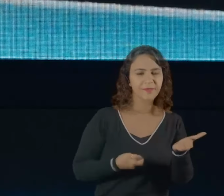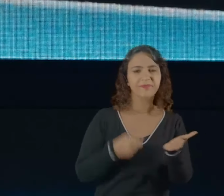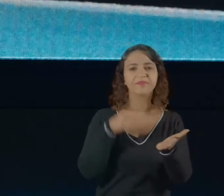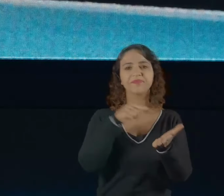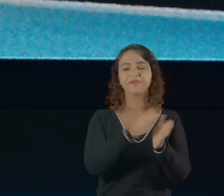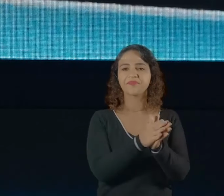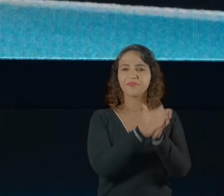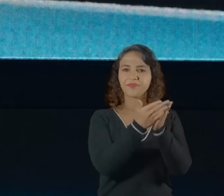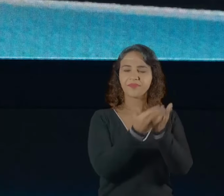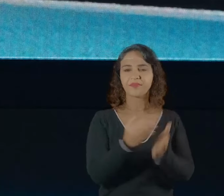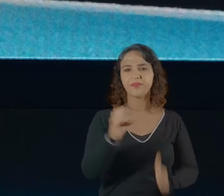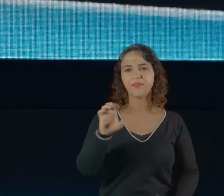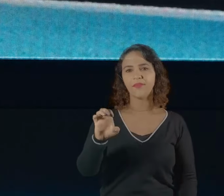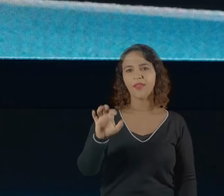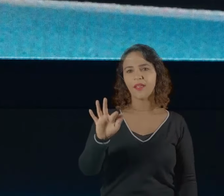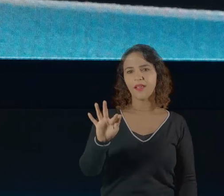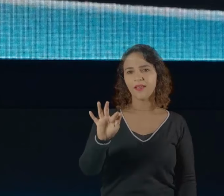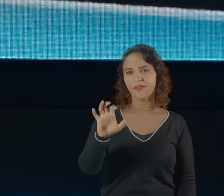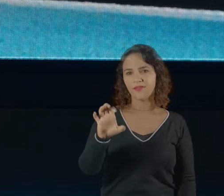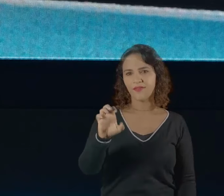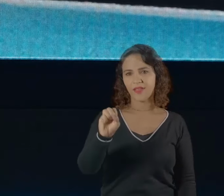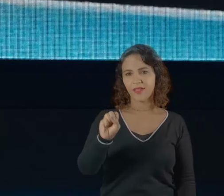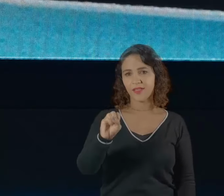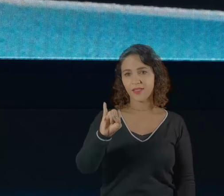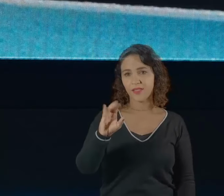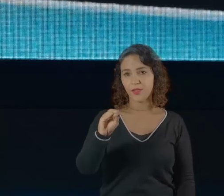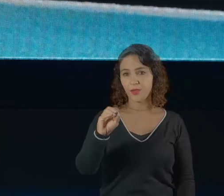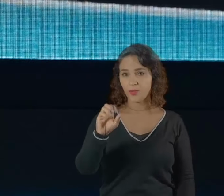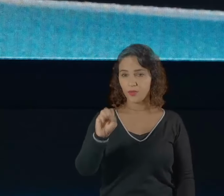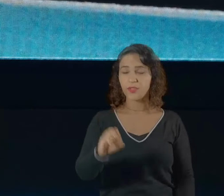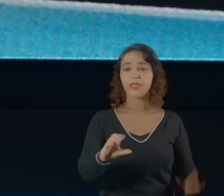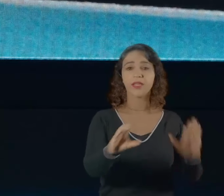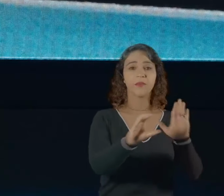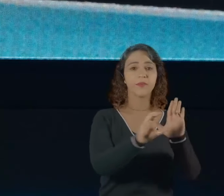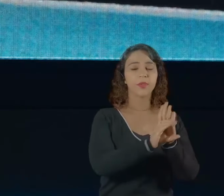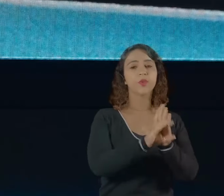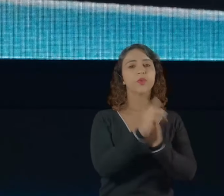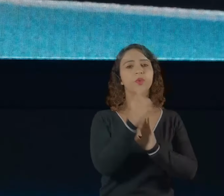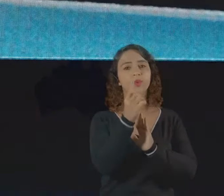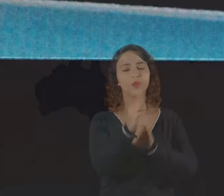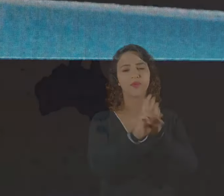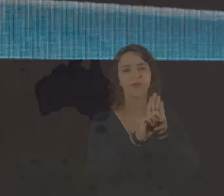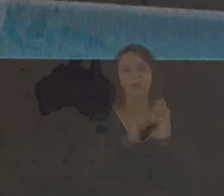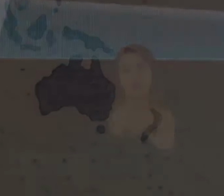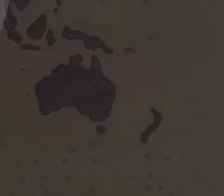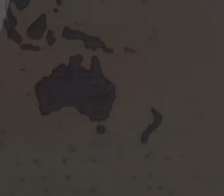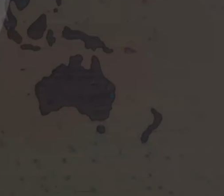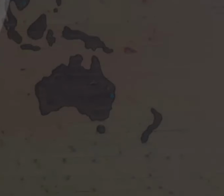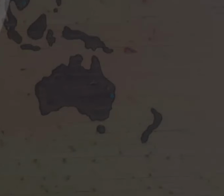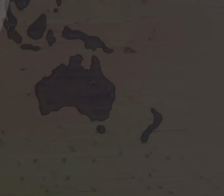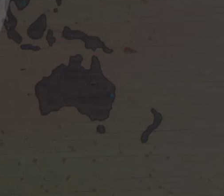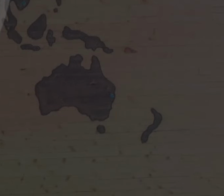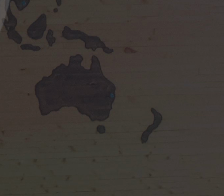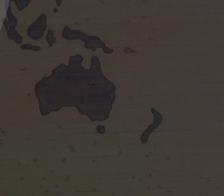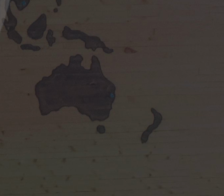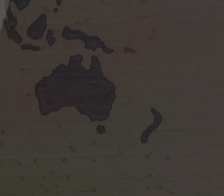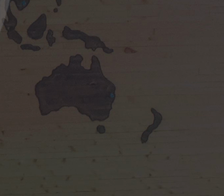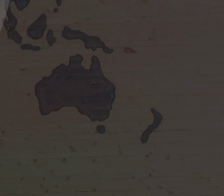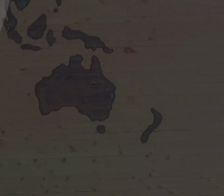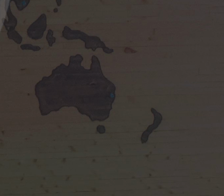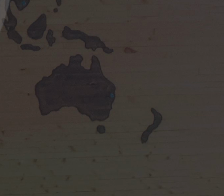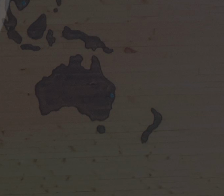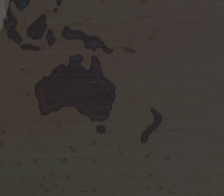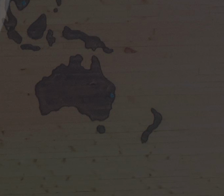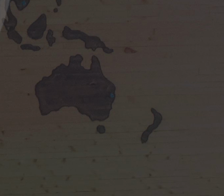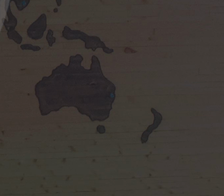versos 4 a 6, que diz o seguinte: assim como nos escolheu nele